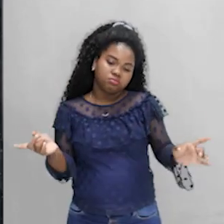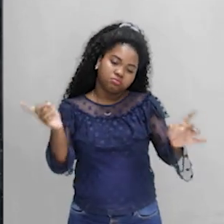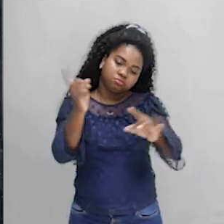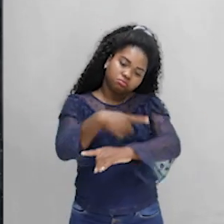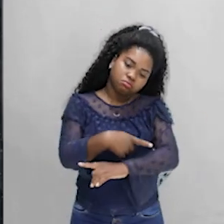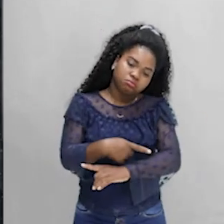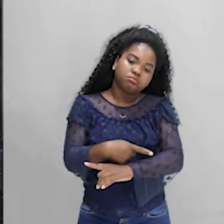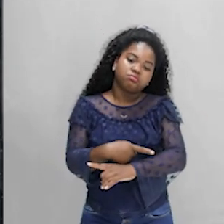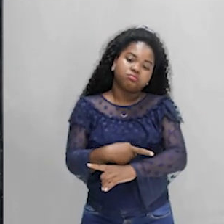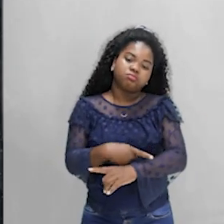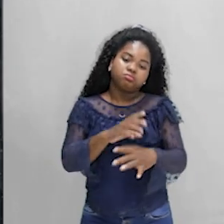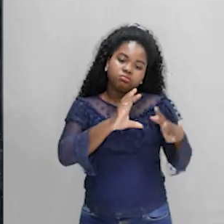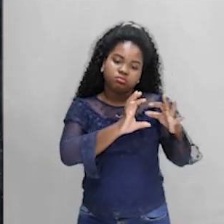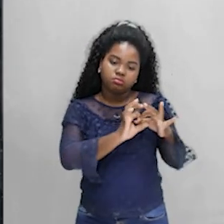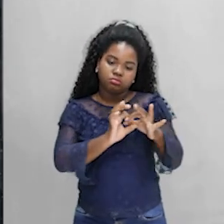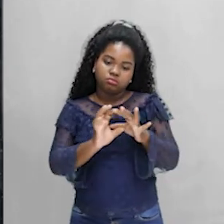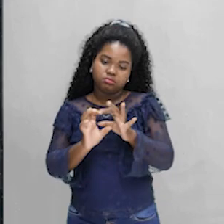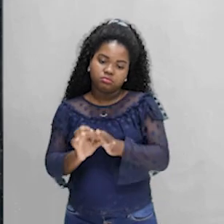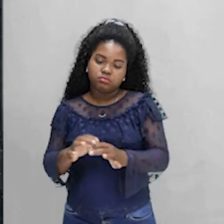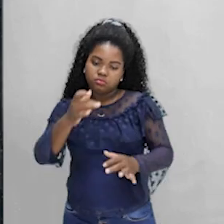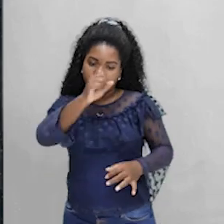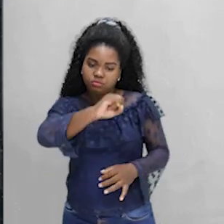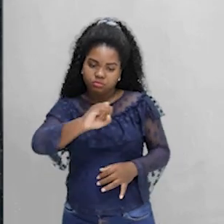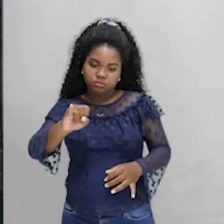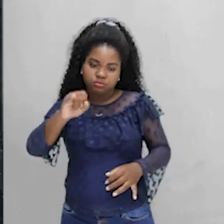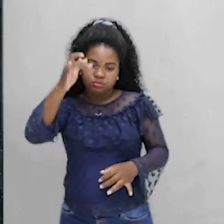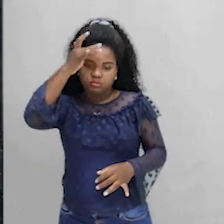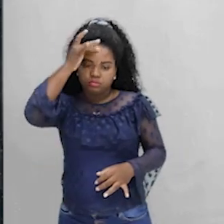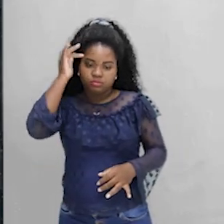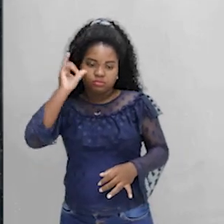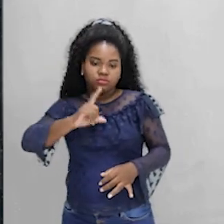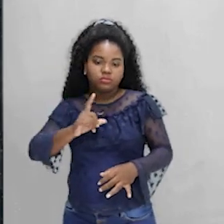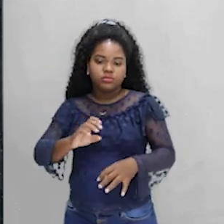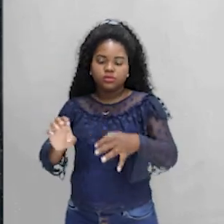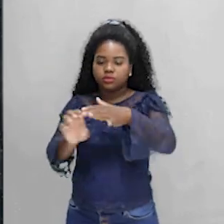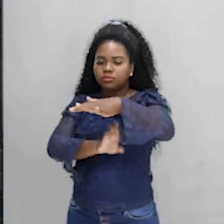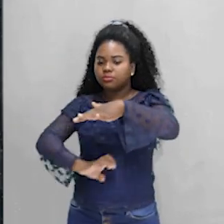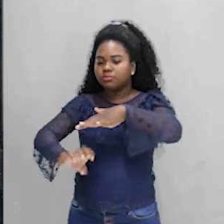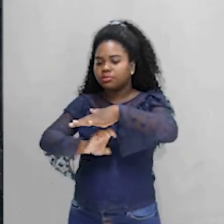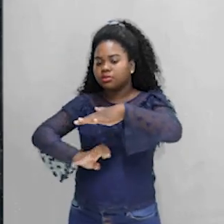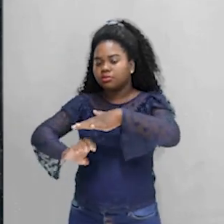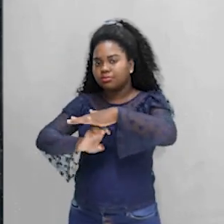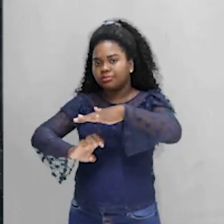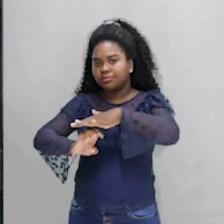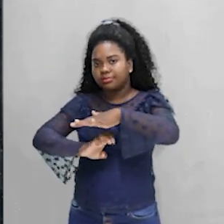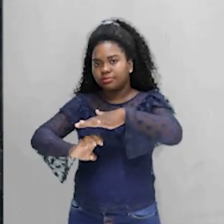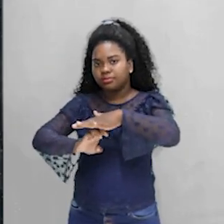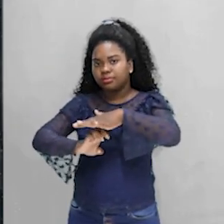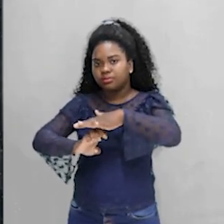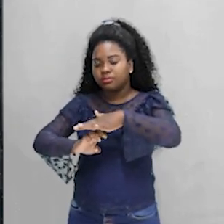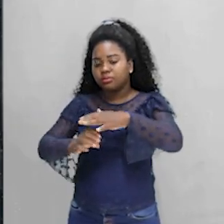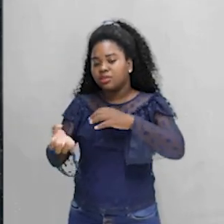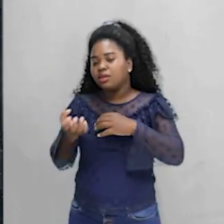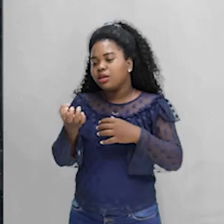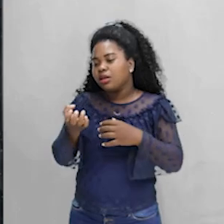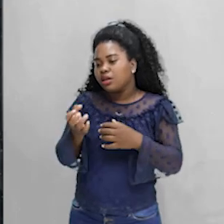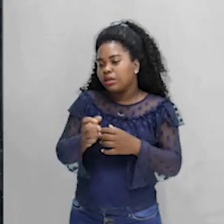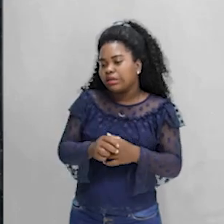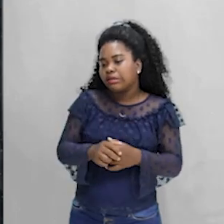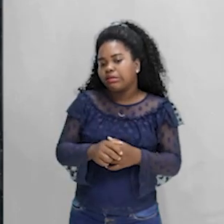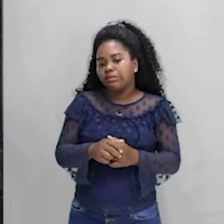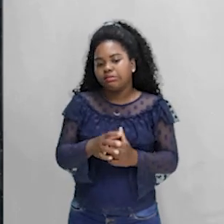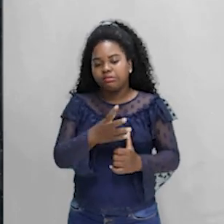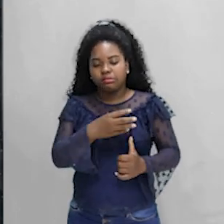contexto. Se pessoas têm posses, têm empresas e de repente querem que seus filhos aprendam